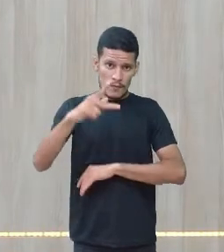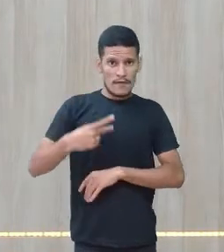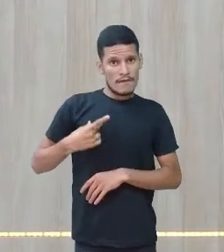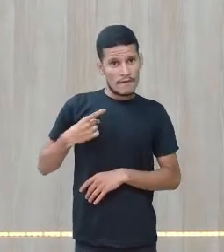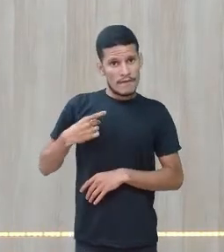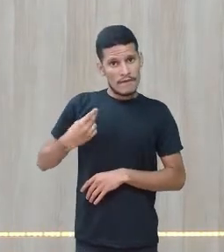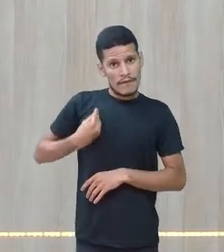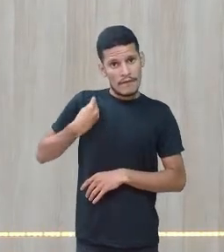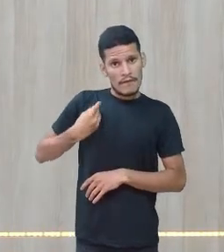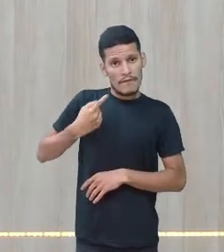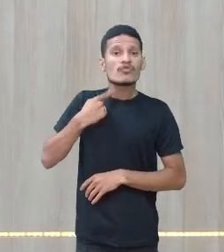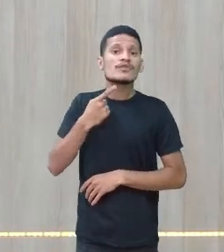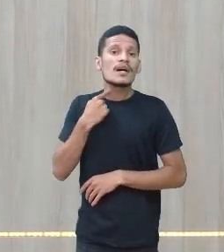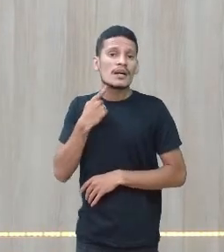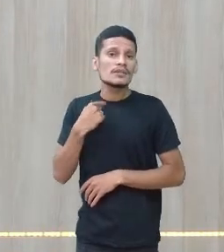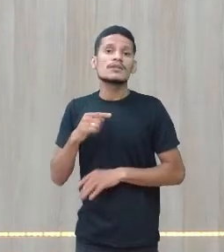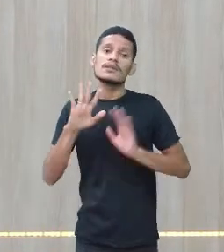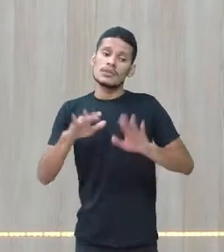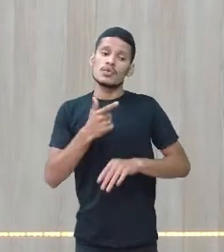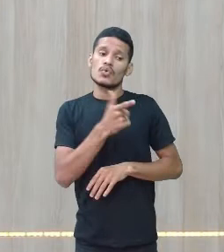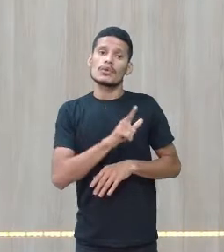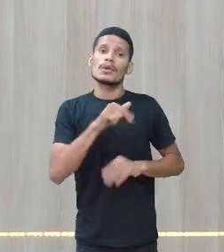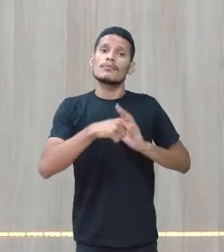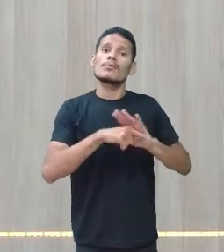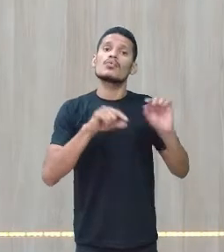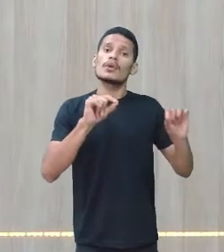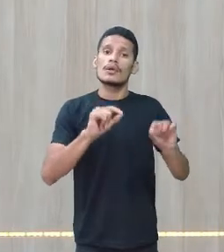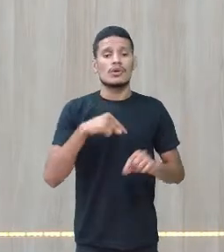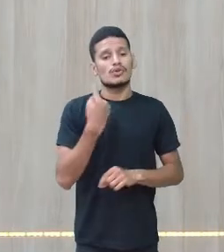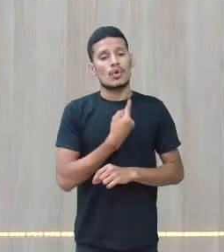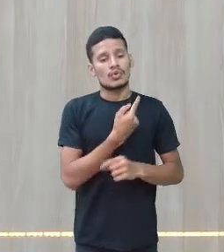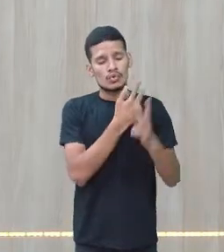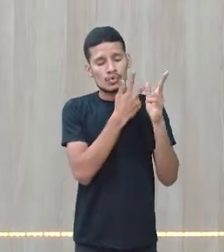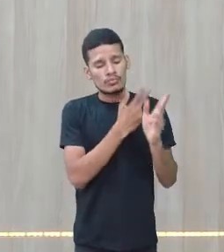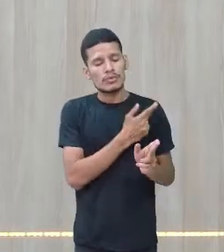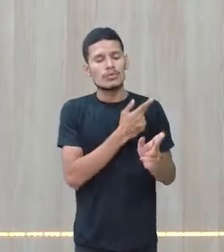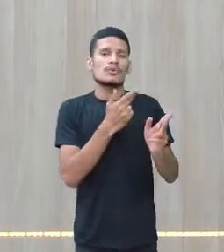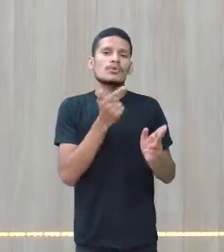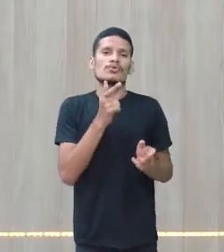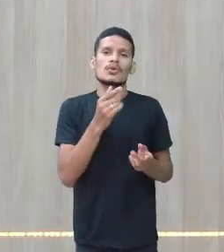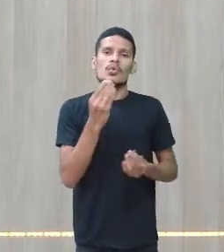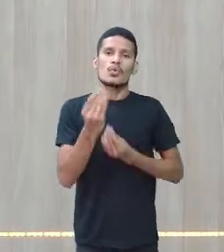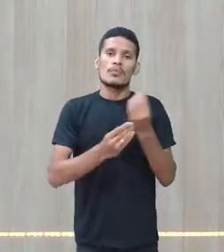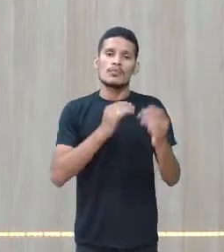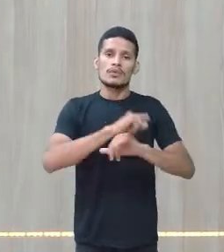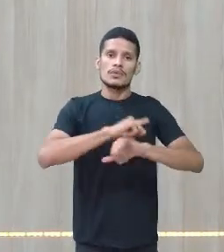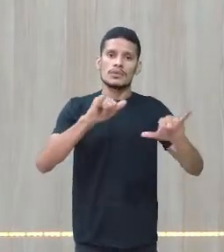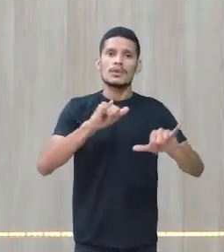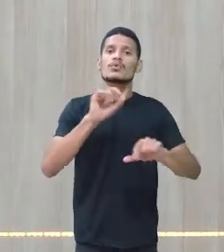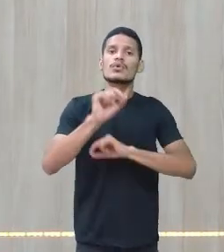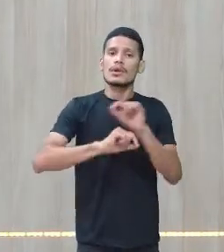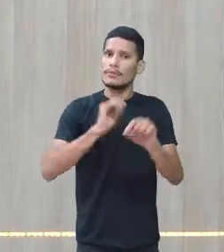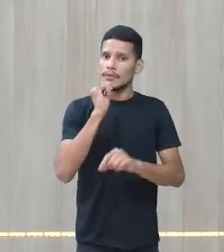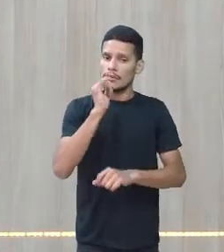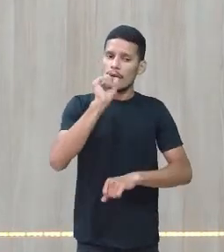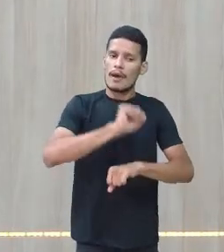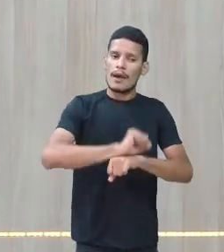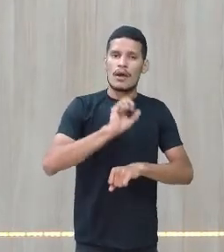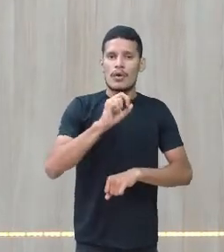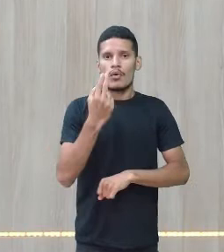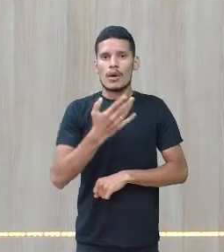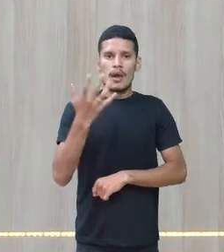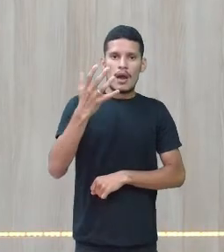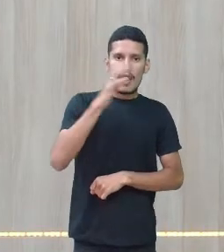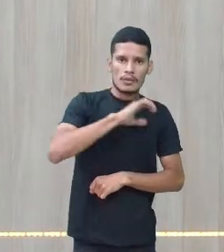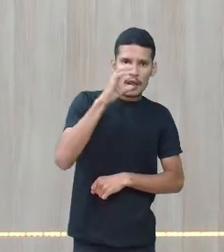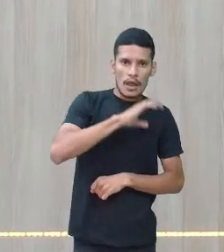E a questão aí das involuntárias, que até mesmo dormindo, a gente não vai ter como dizer que ela vai parar ou ela vai acelerar. A gente